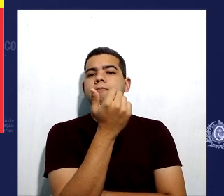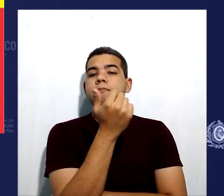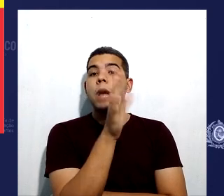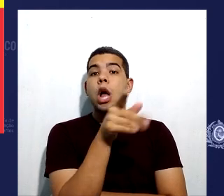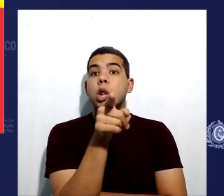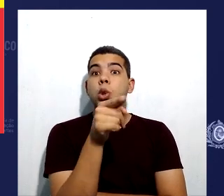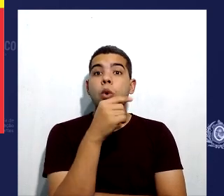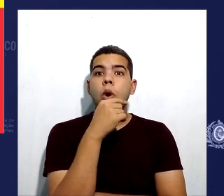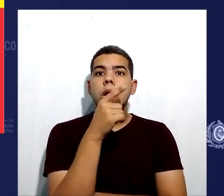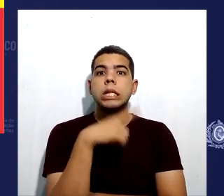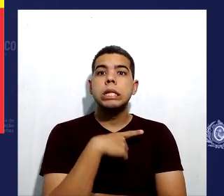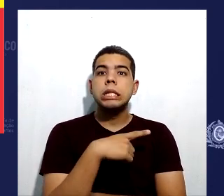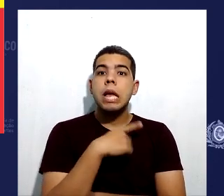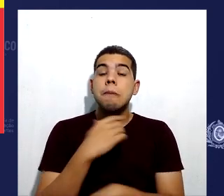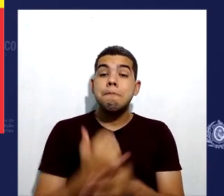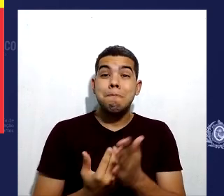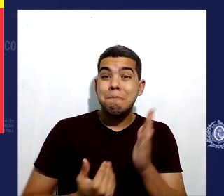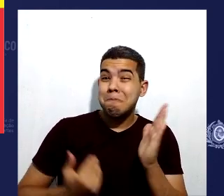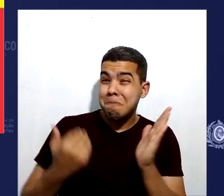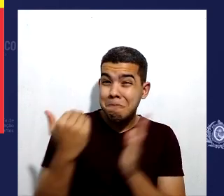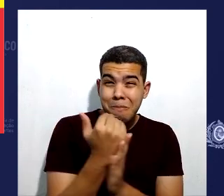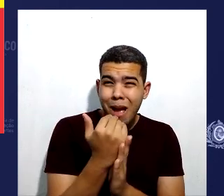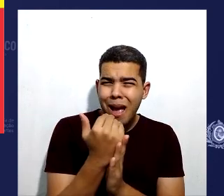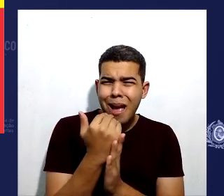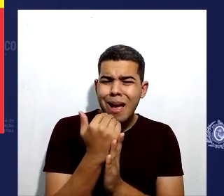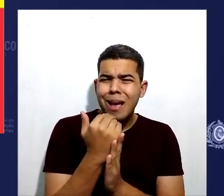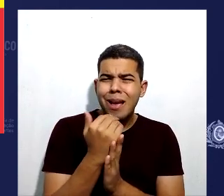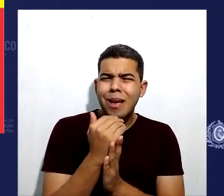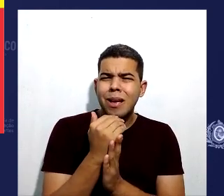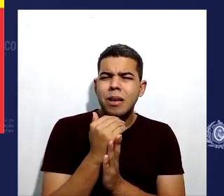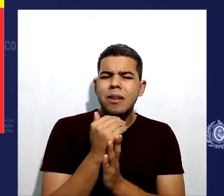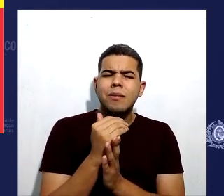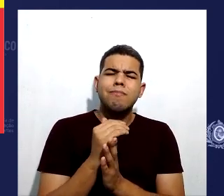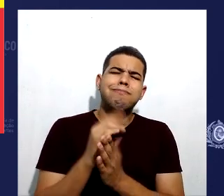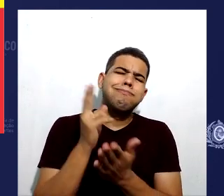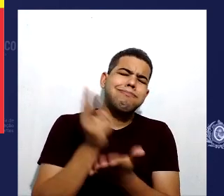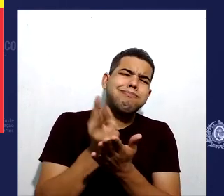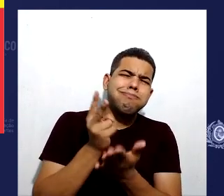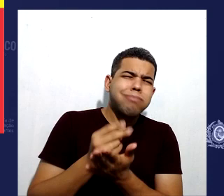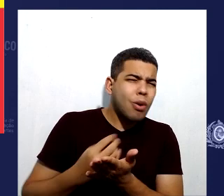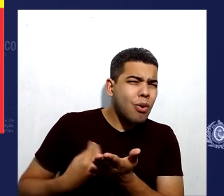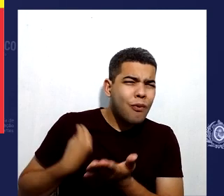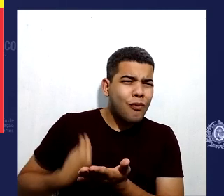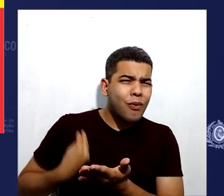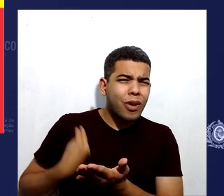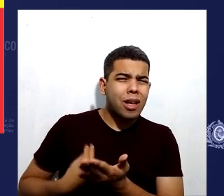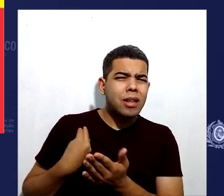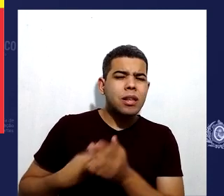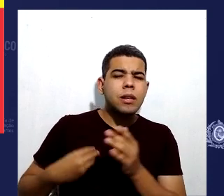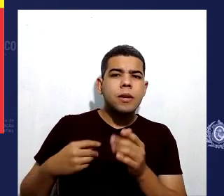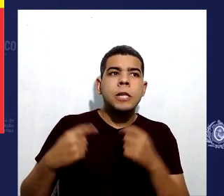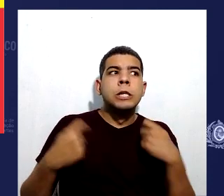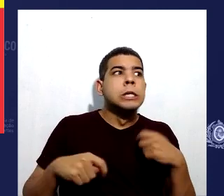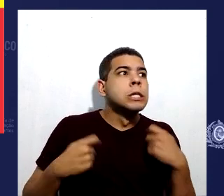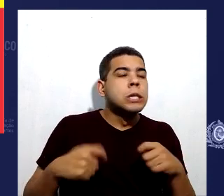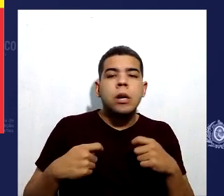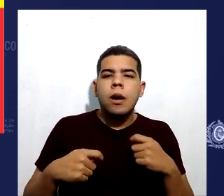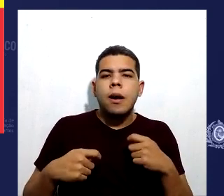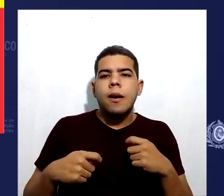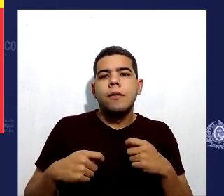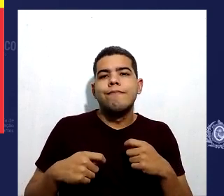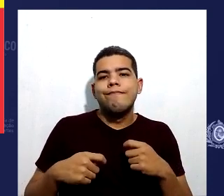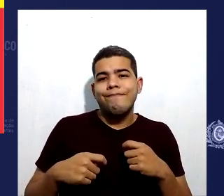a ter um abuso, ser habitual, ser constante na sua vida e causa uma dependência,